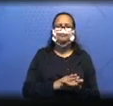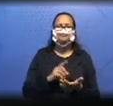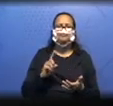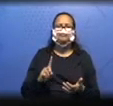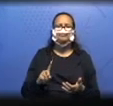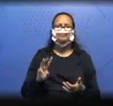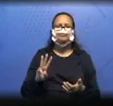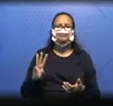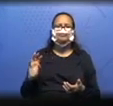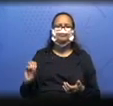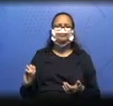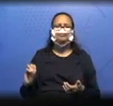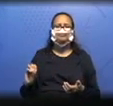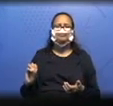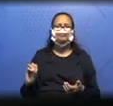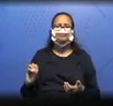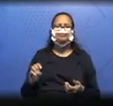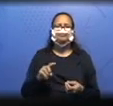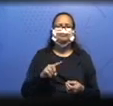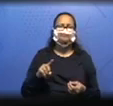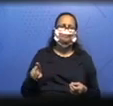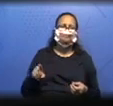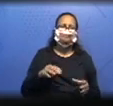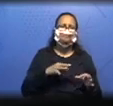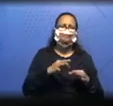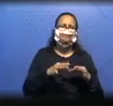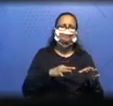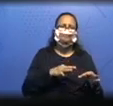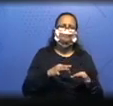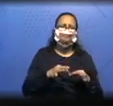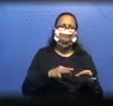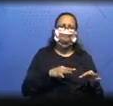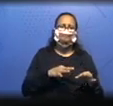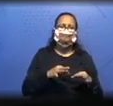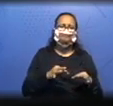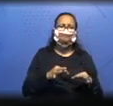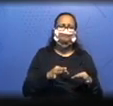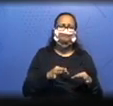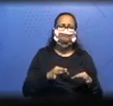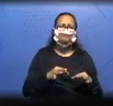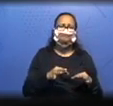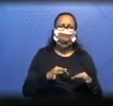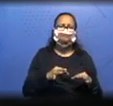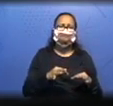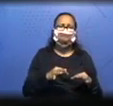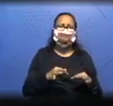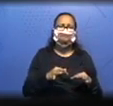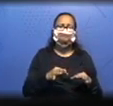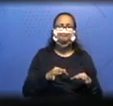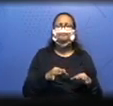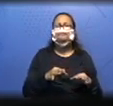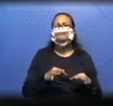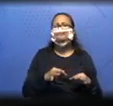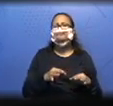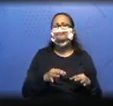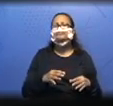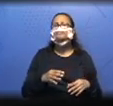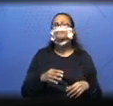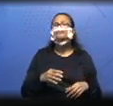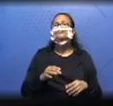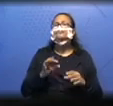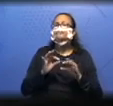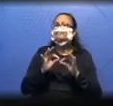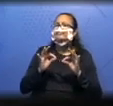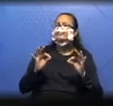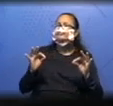2, na página 130, vocês vão organizar na linha do tempo. Lembra o que é linha